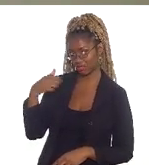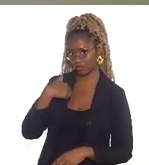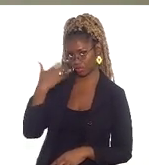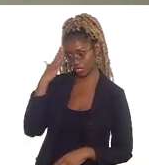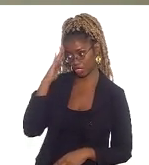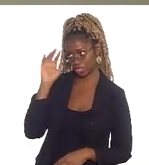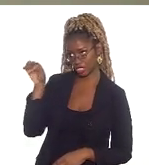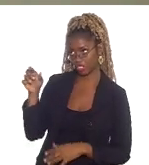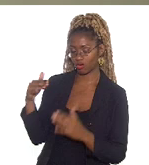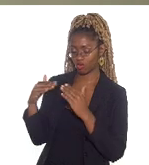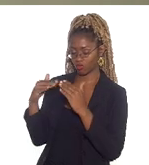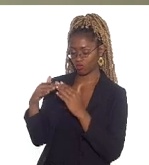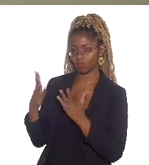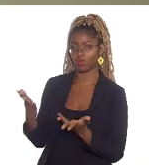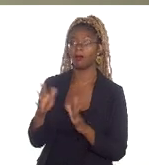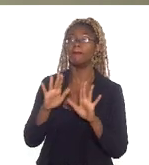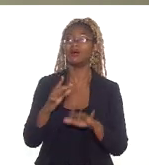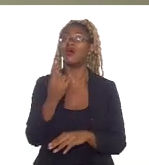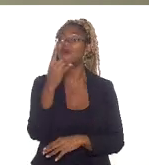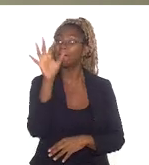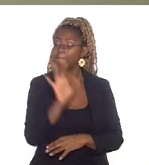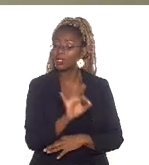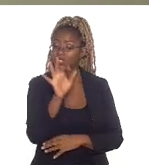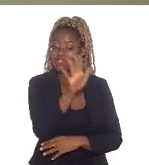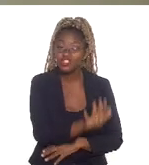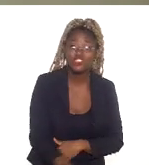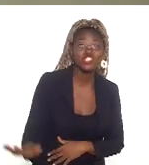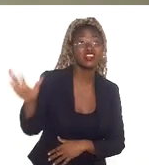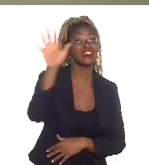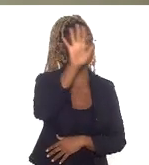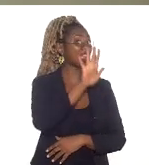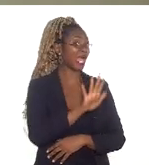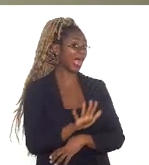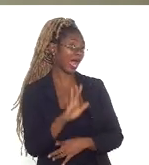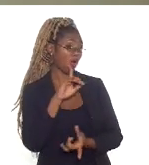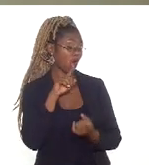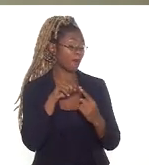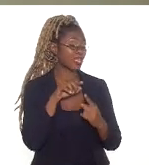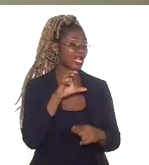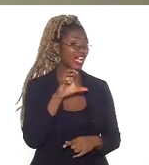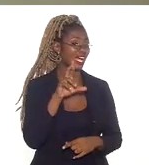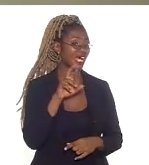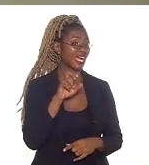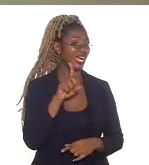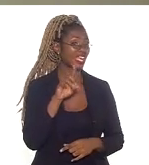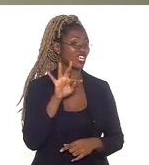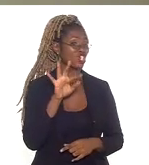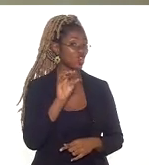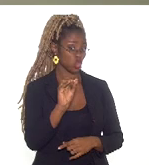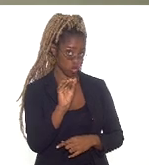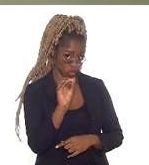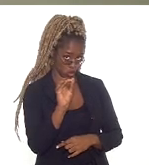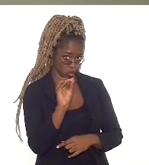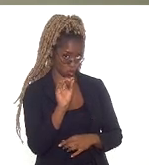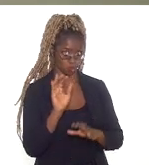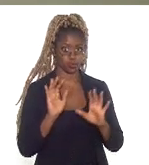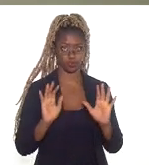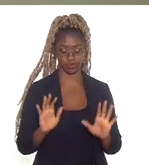abatem 1% geral, é um, como se fosse um crédito. Fica com crédito 1%. E